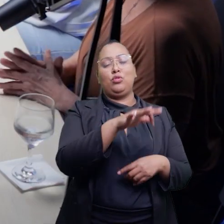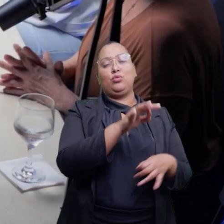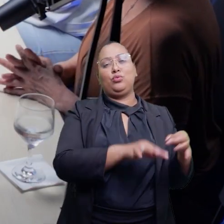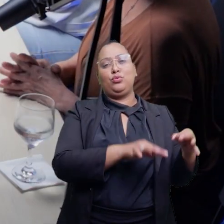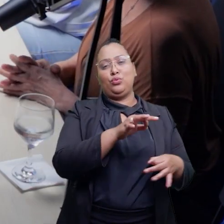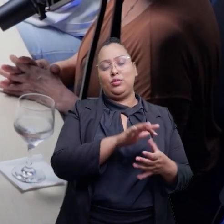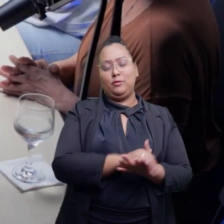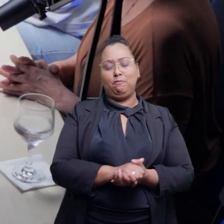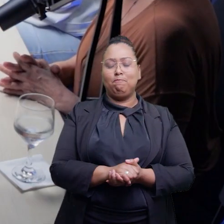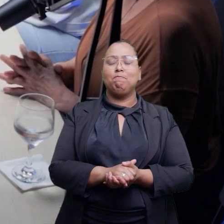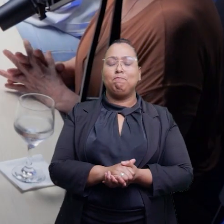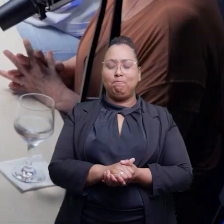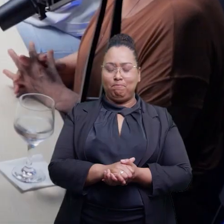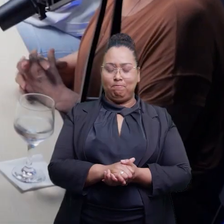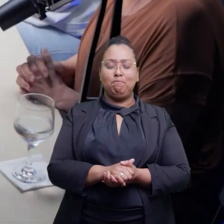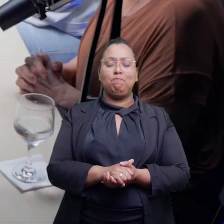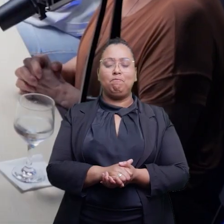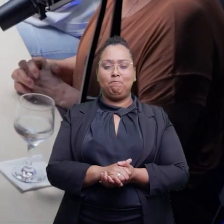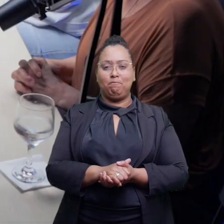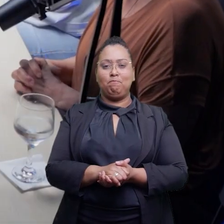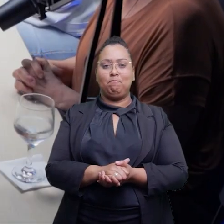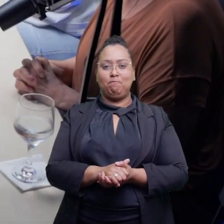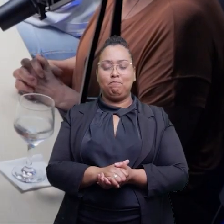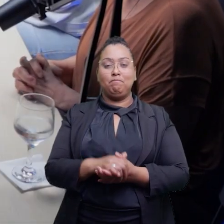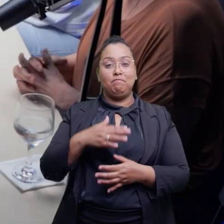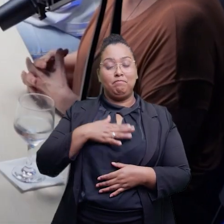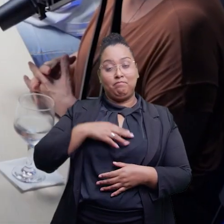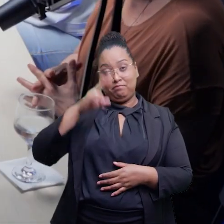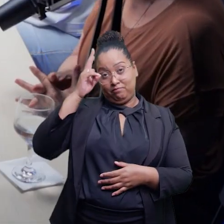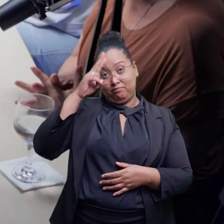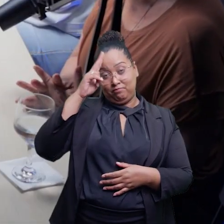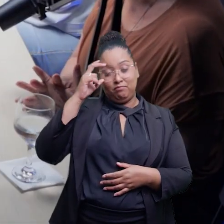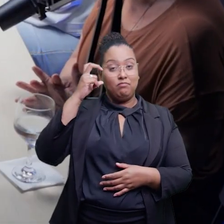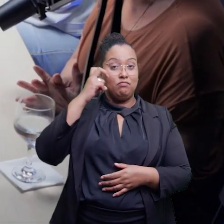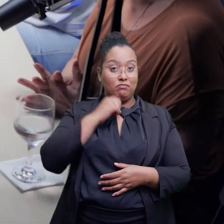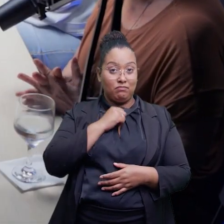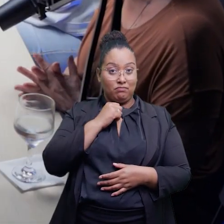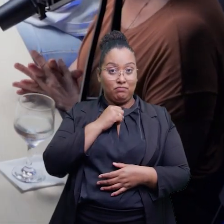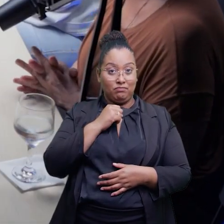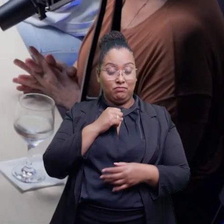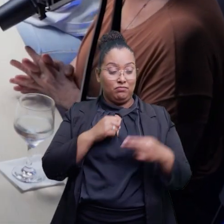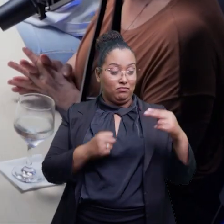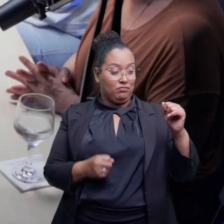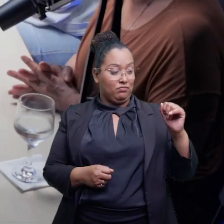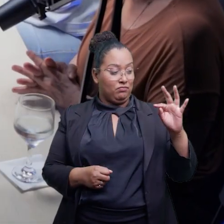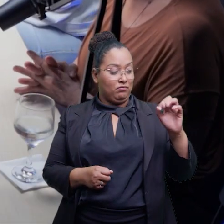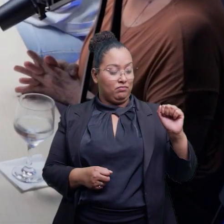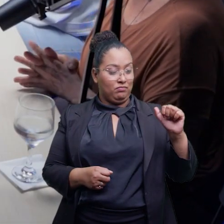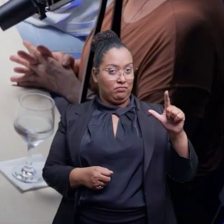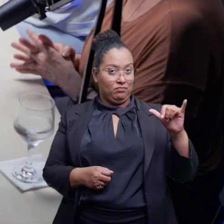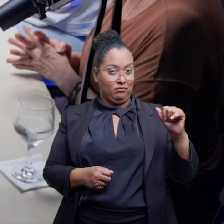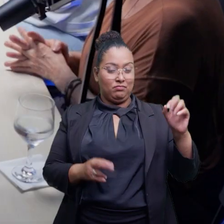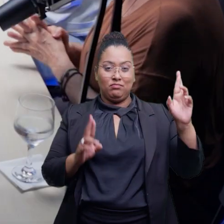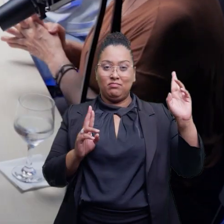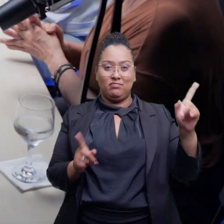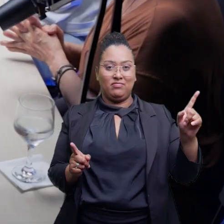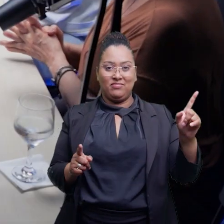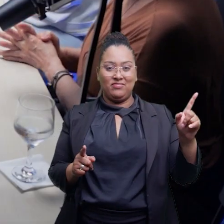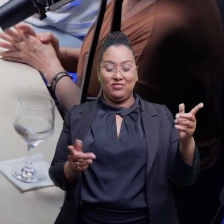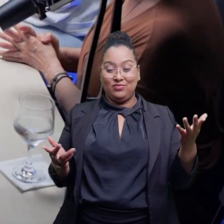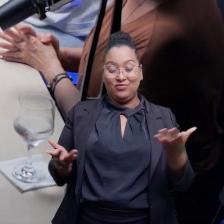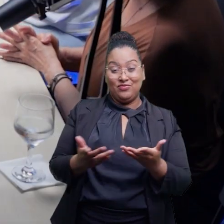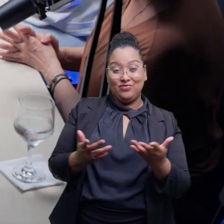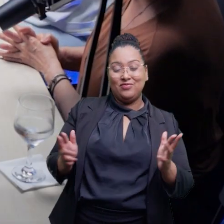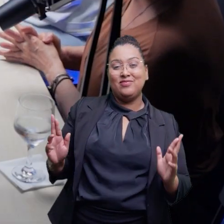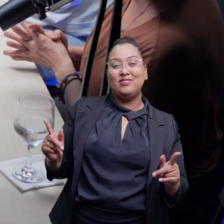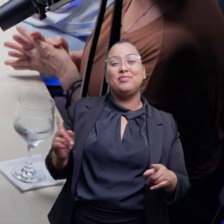Judiciário, tá? Então, o que eu posso falar? A minha história de adoção ela é muito diferente da Natália, muito diferente desse